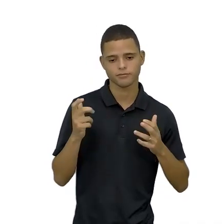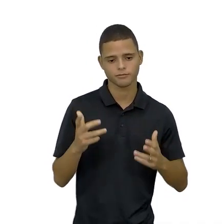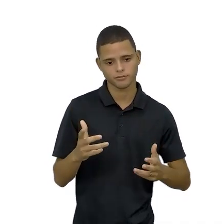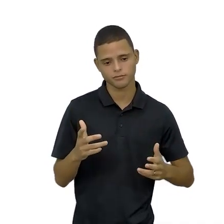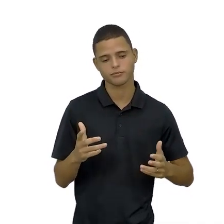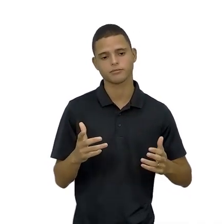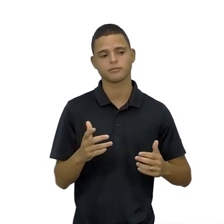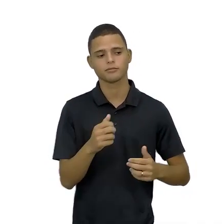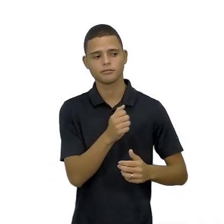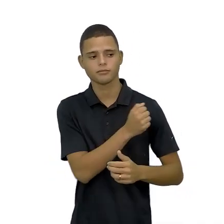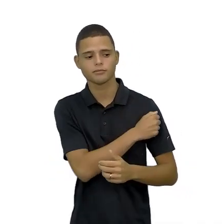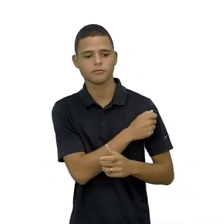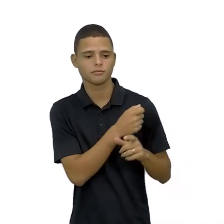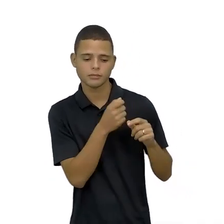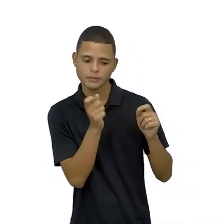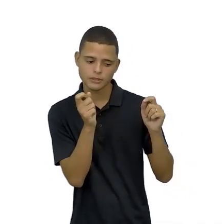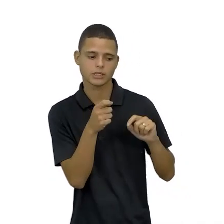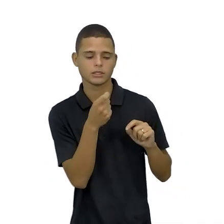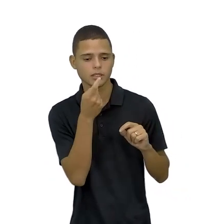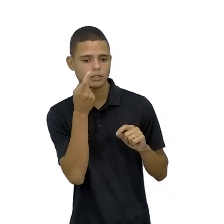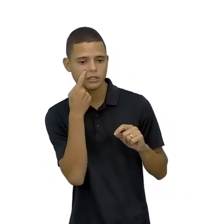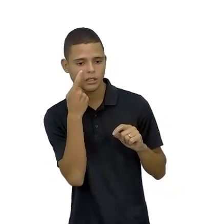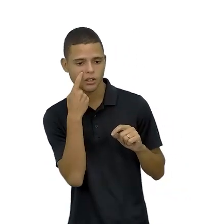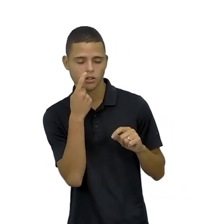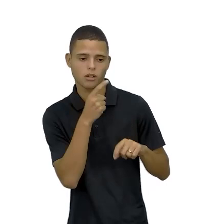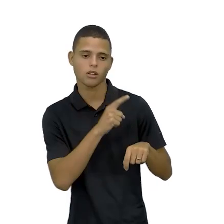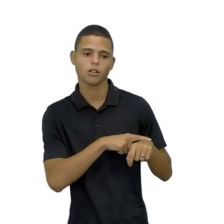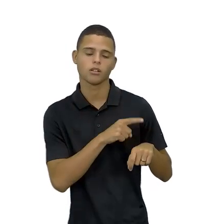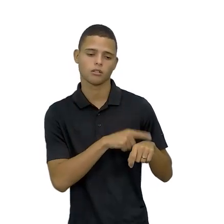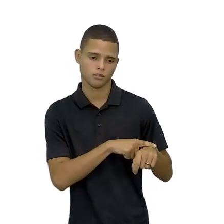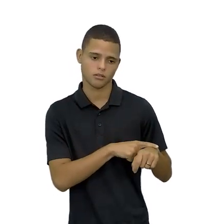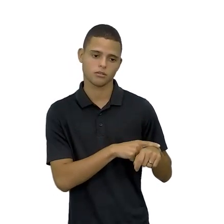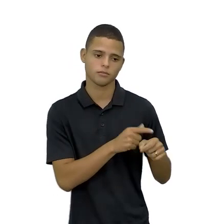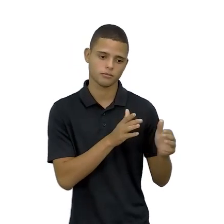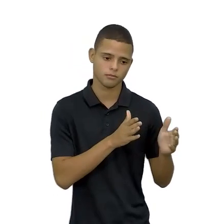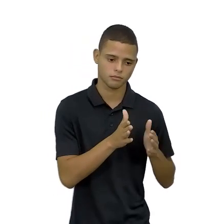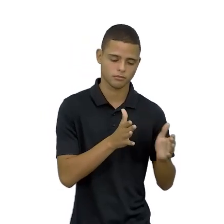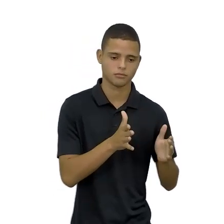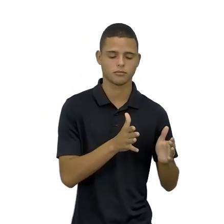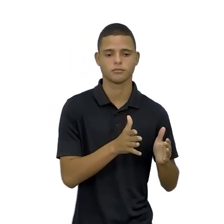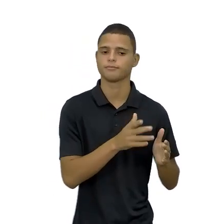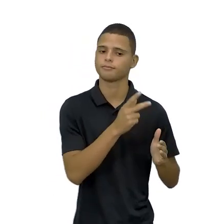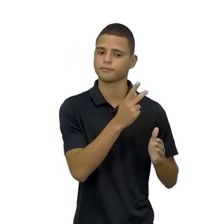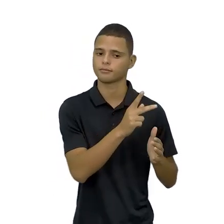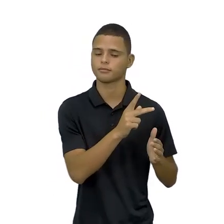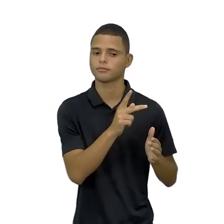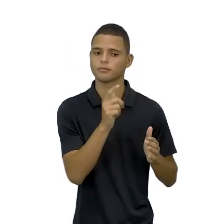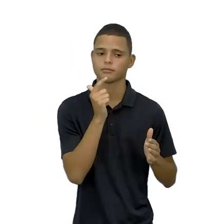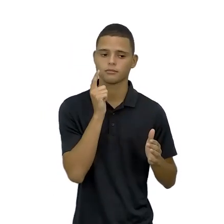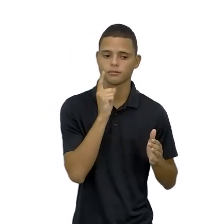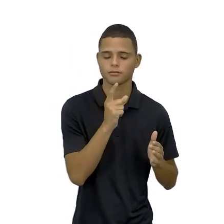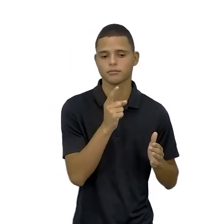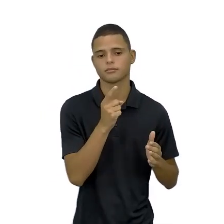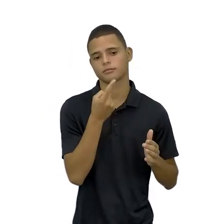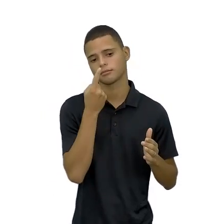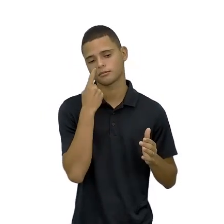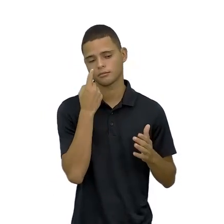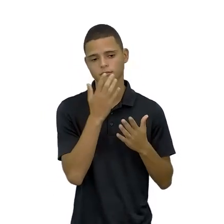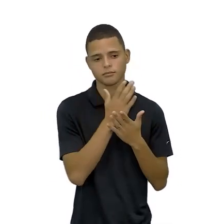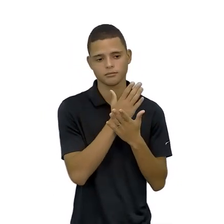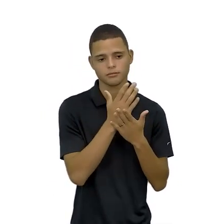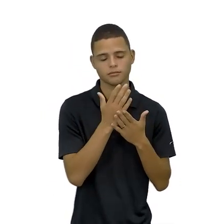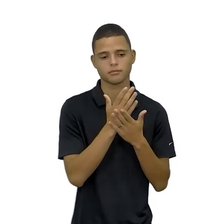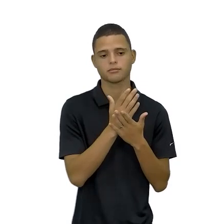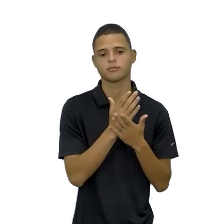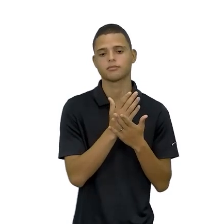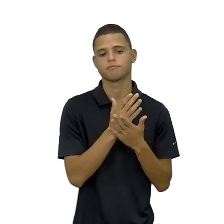possa olhar para marcadores espaço-temporais, né? Para que ele possa analisar formas verbais. E uma